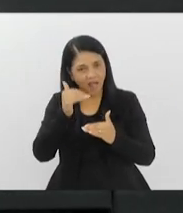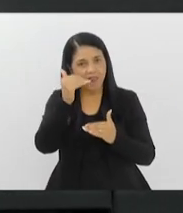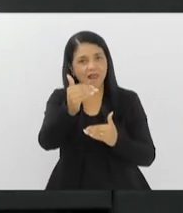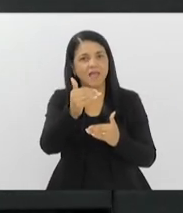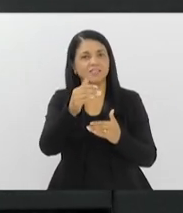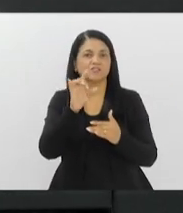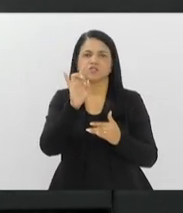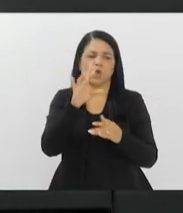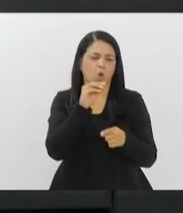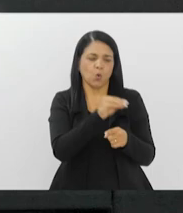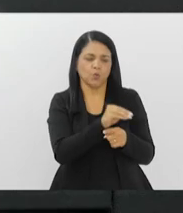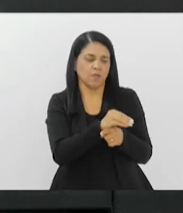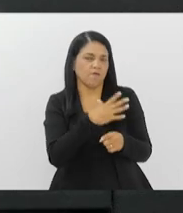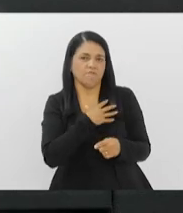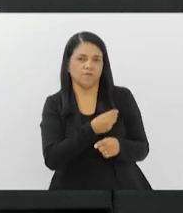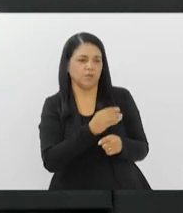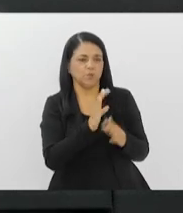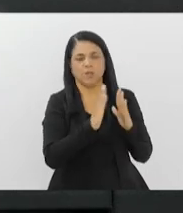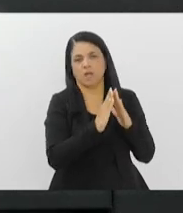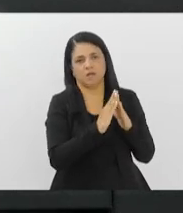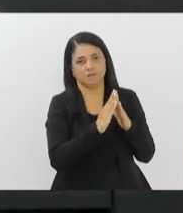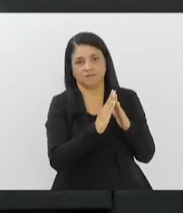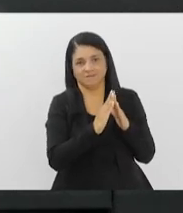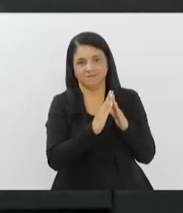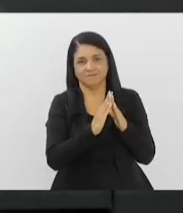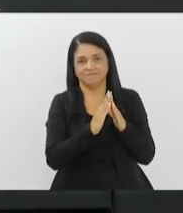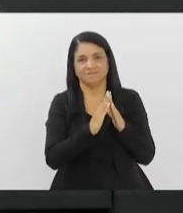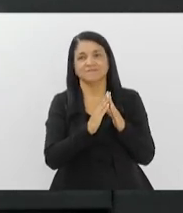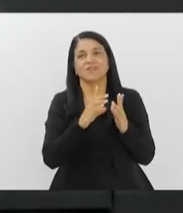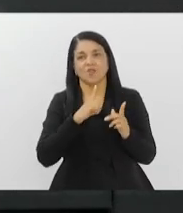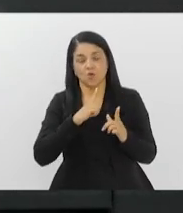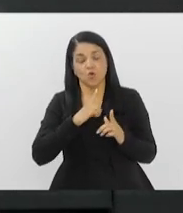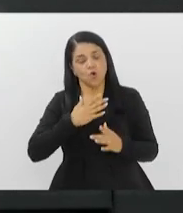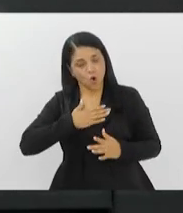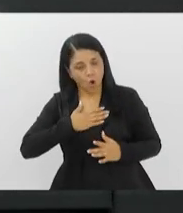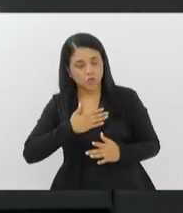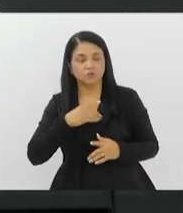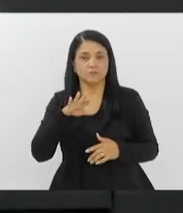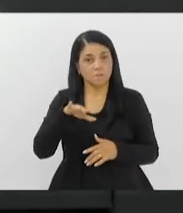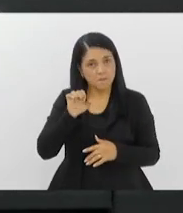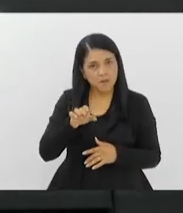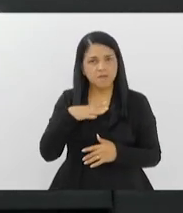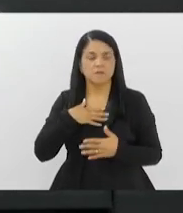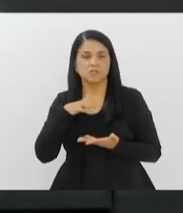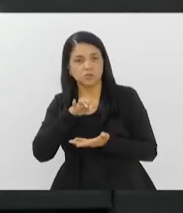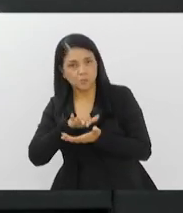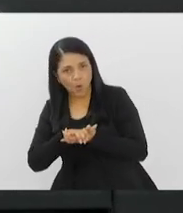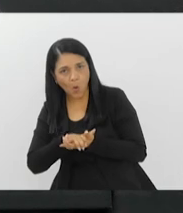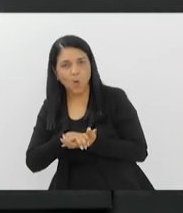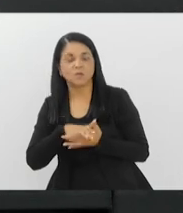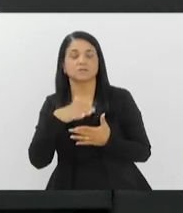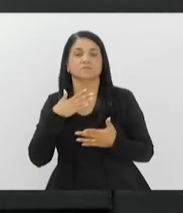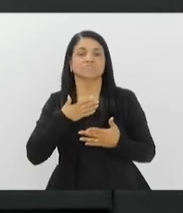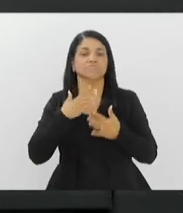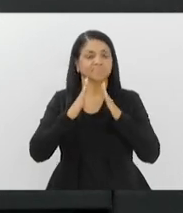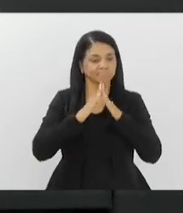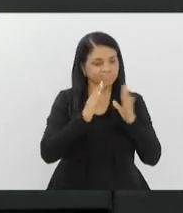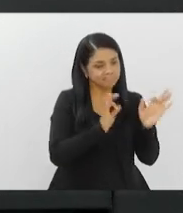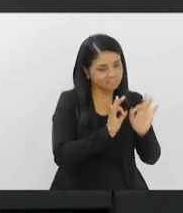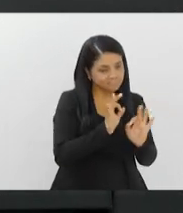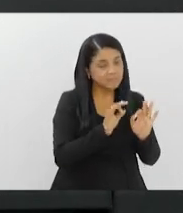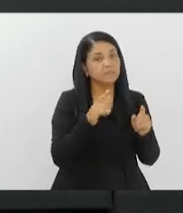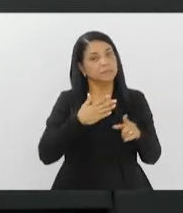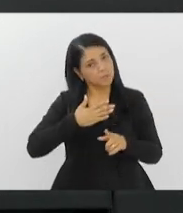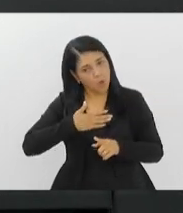cuidar dos filhos e da casa, que a gente também não abre mão. Eu gosto de ser mãe, gosto de ser esposa, gosto de ser dona de casa, mas